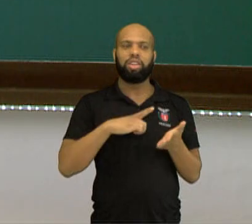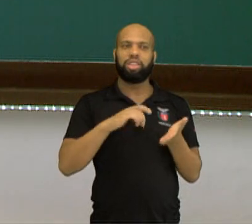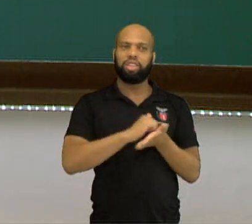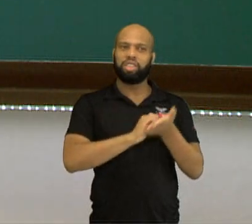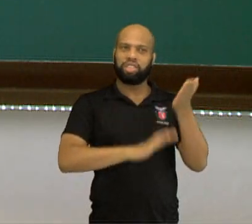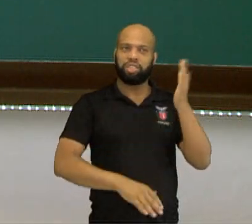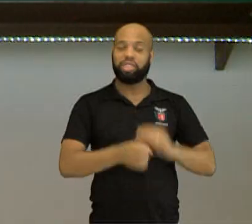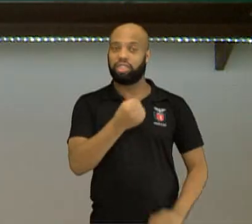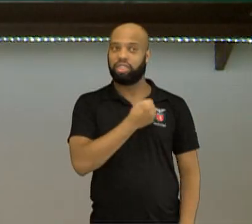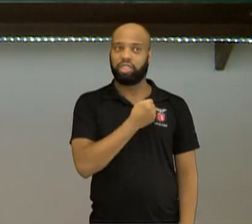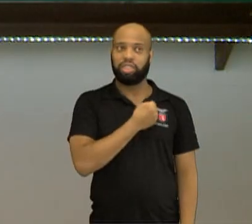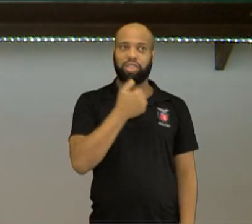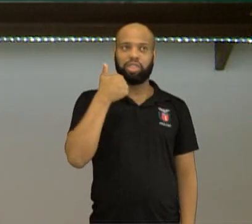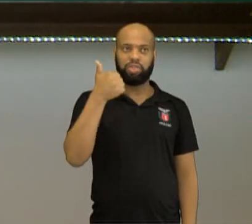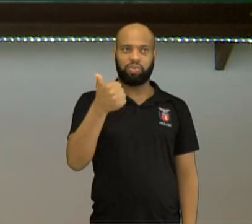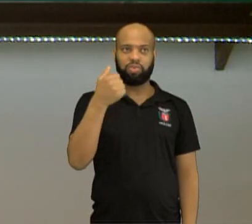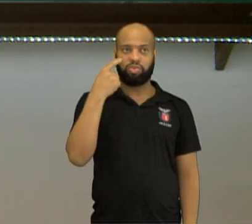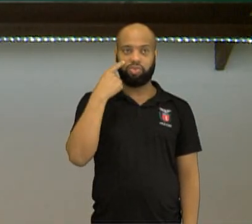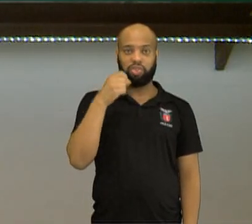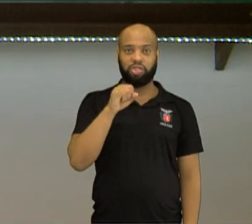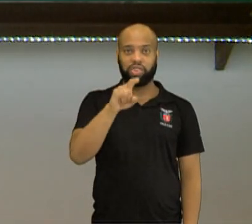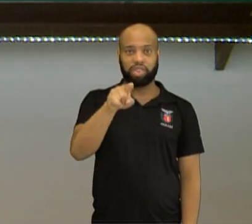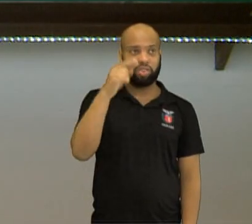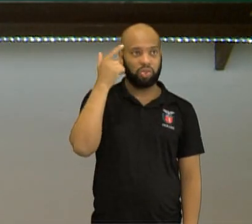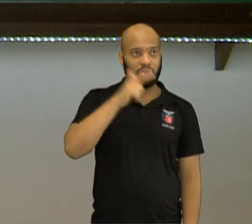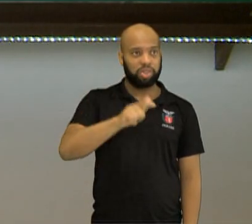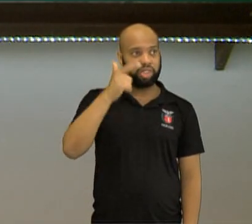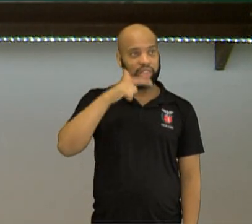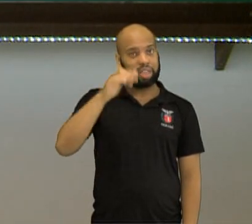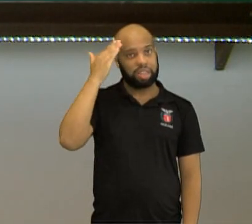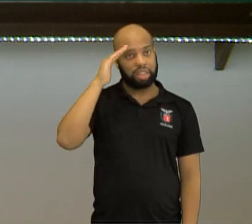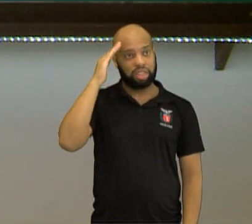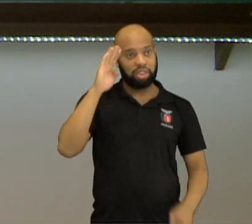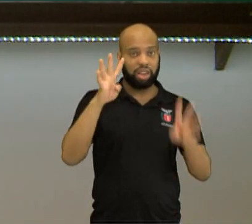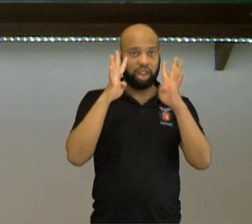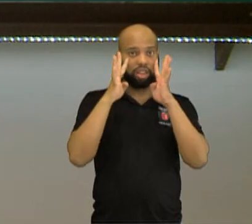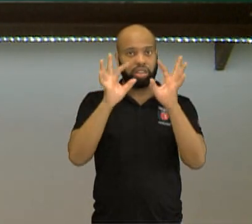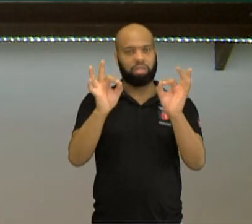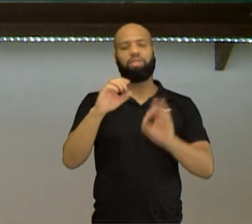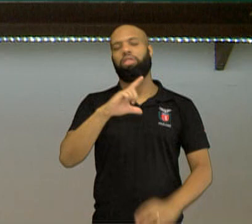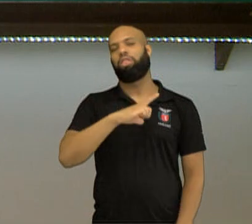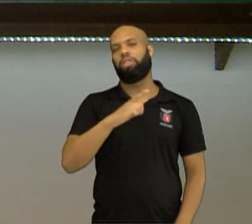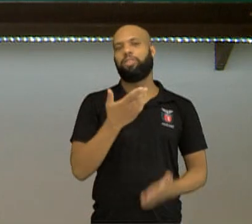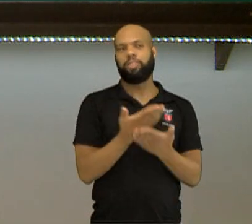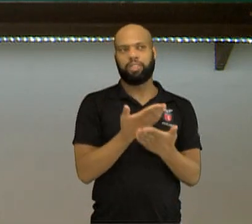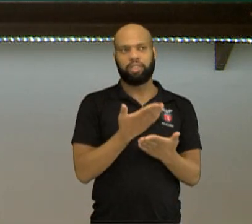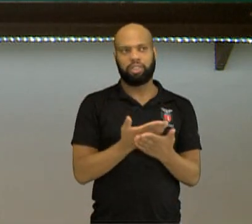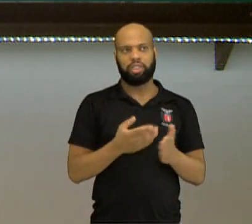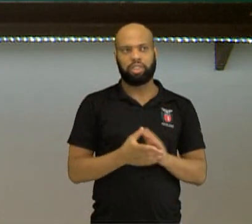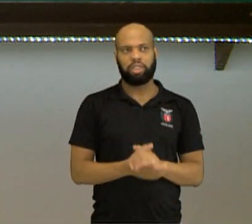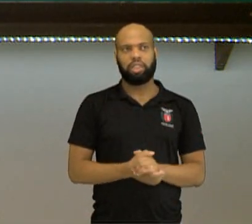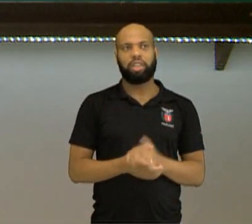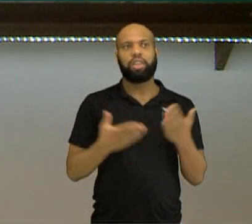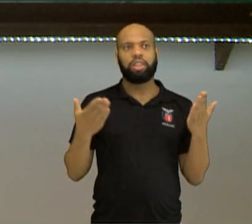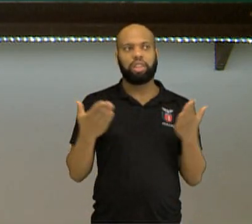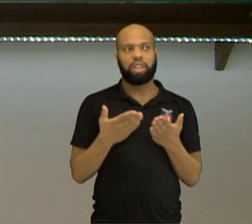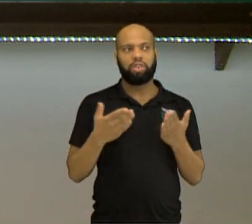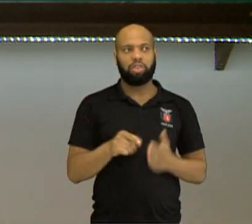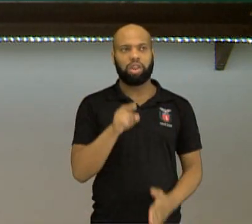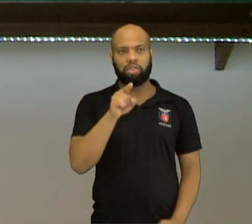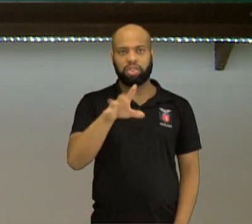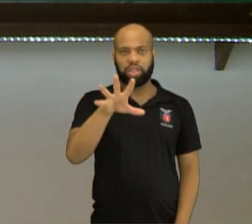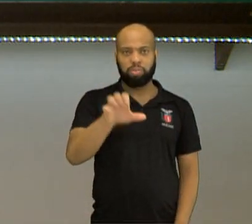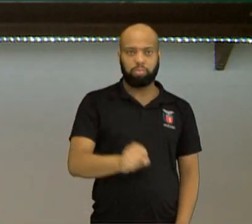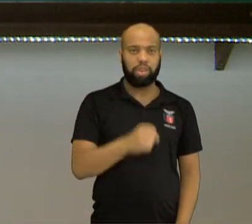Então agora vamos ver se você está prestando atenção. Você agora deve